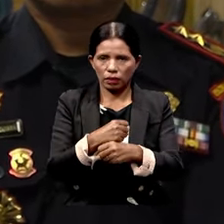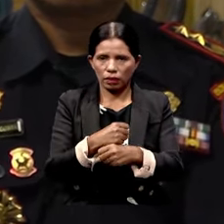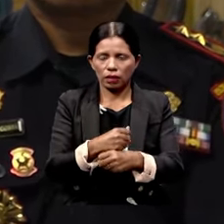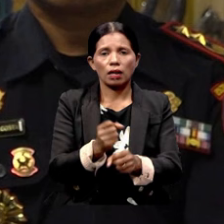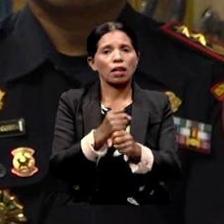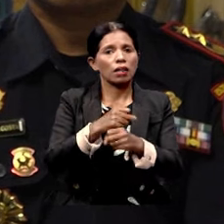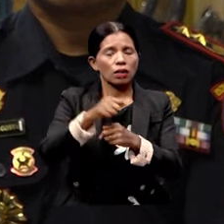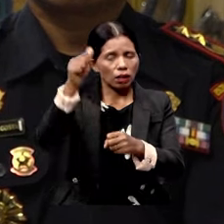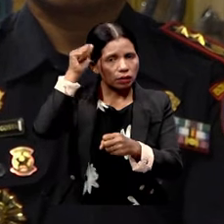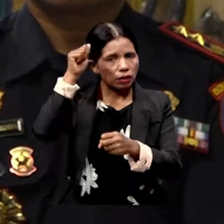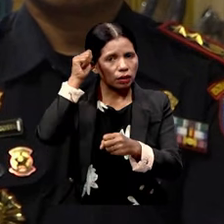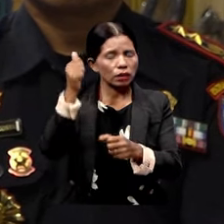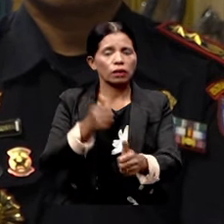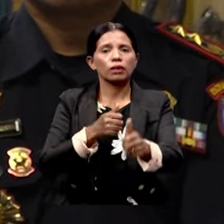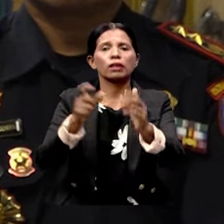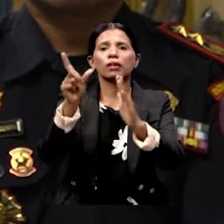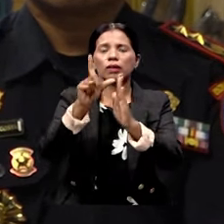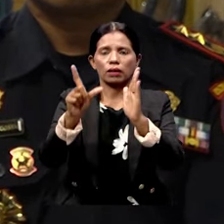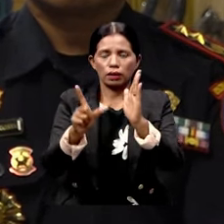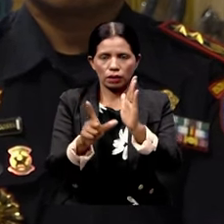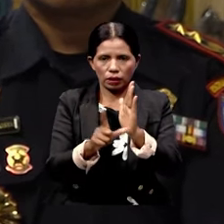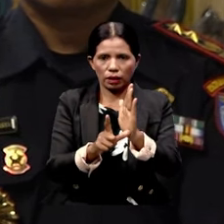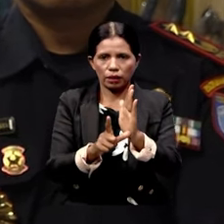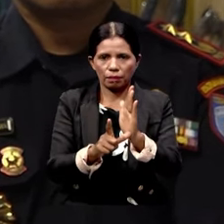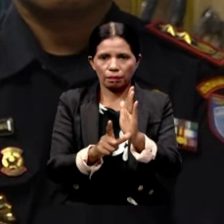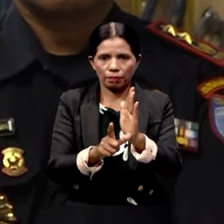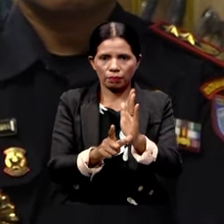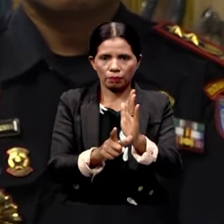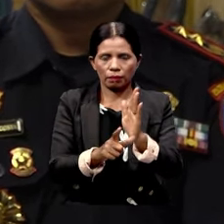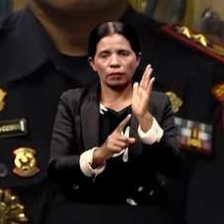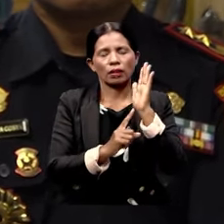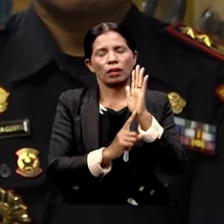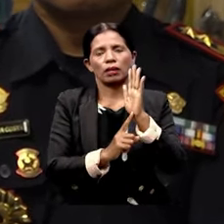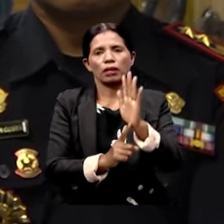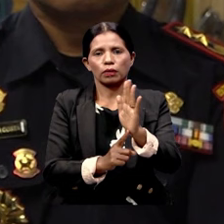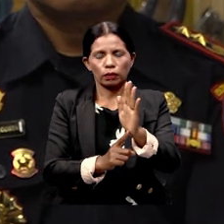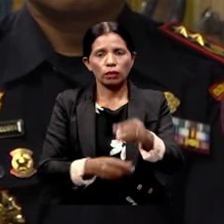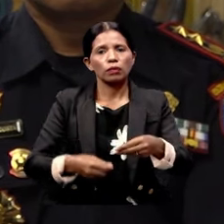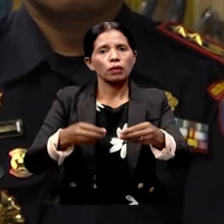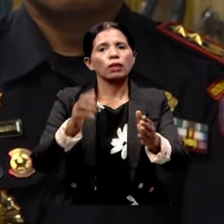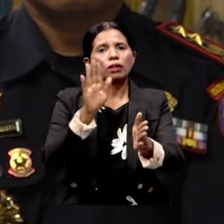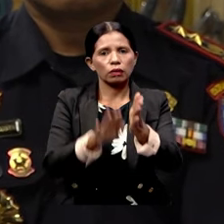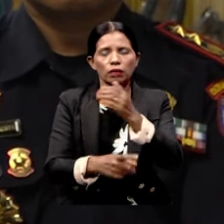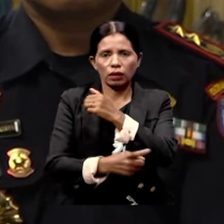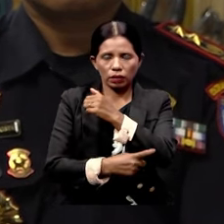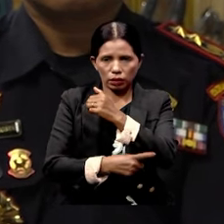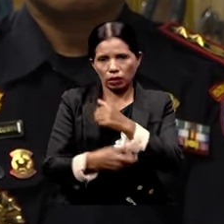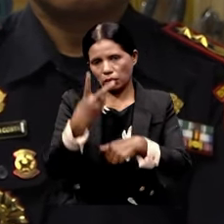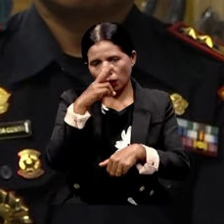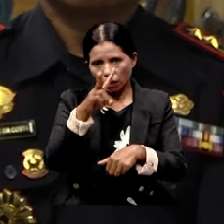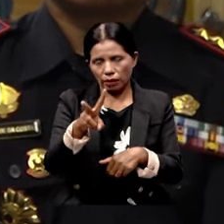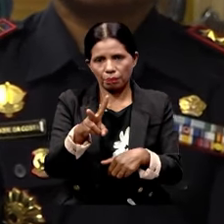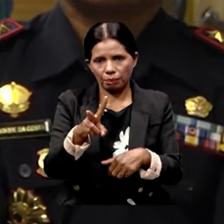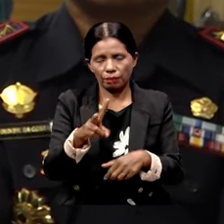analisa base legal nampak sai referensi pada presiden atau foi indulto, né? Atu hari se